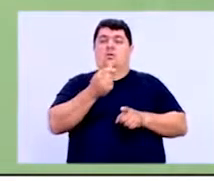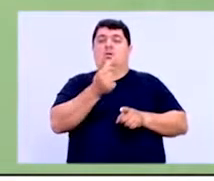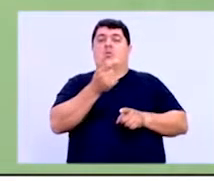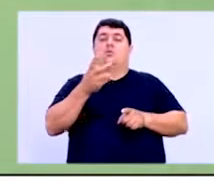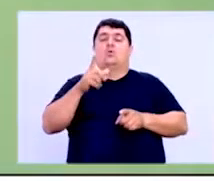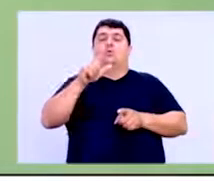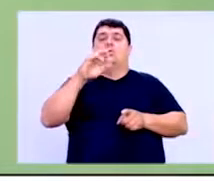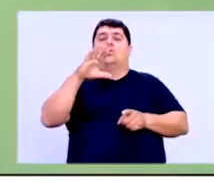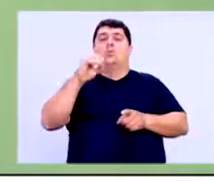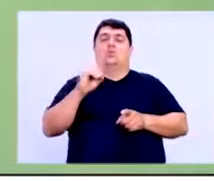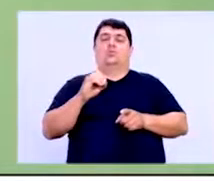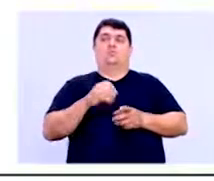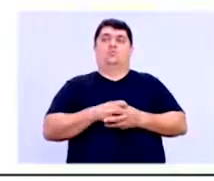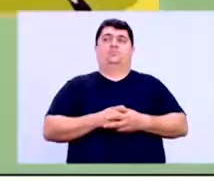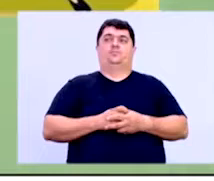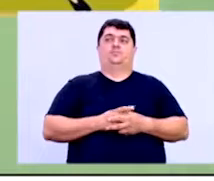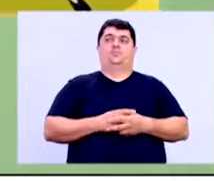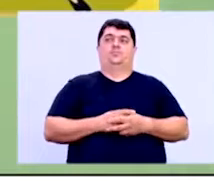ganho desejada.